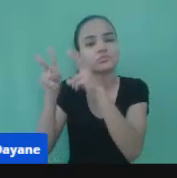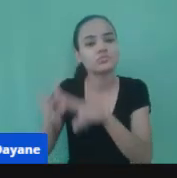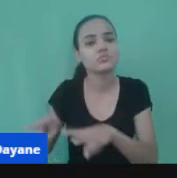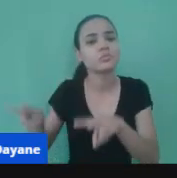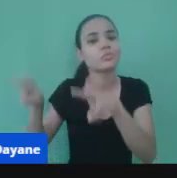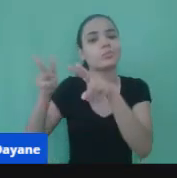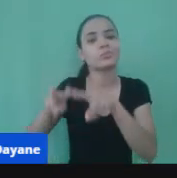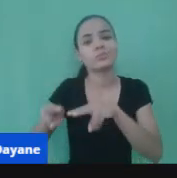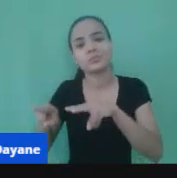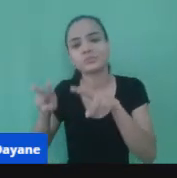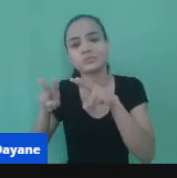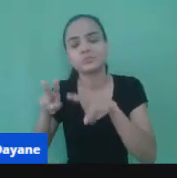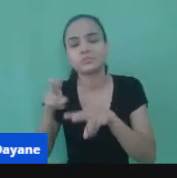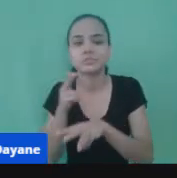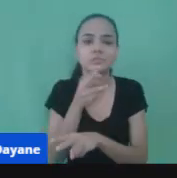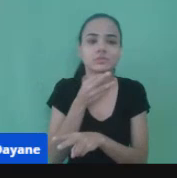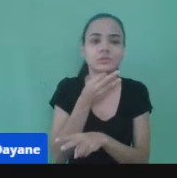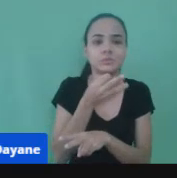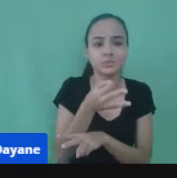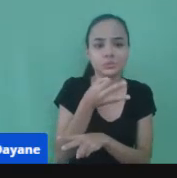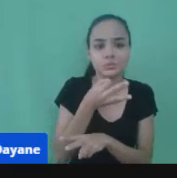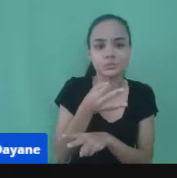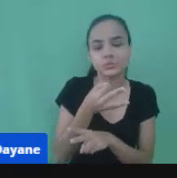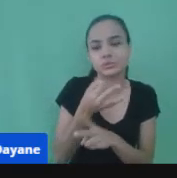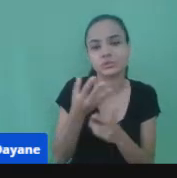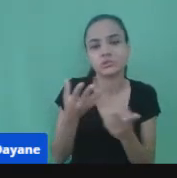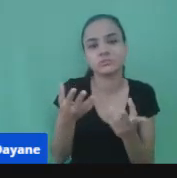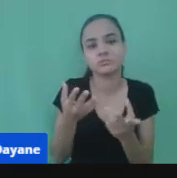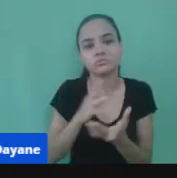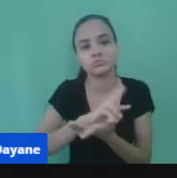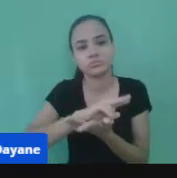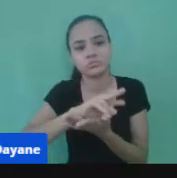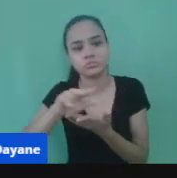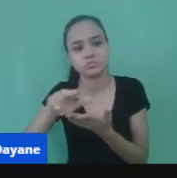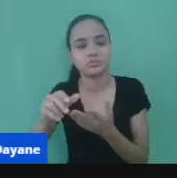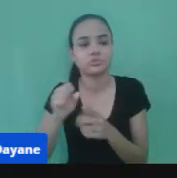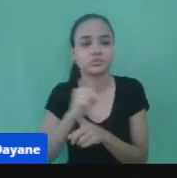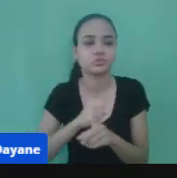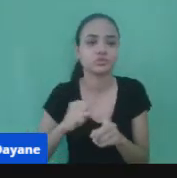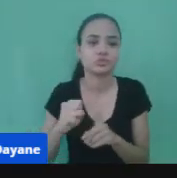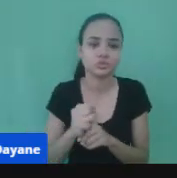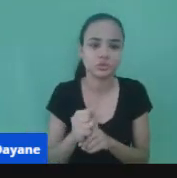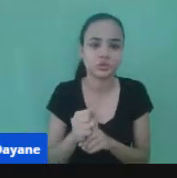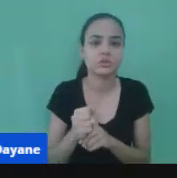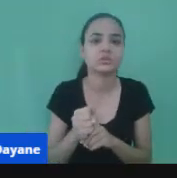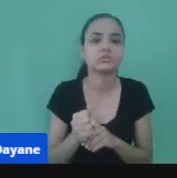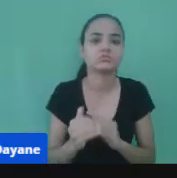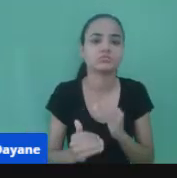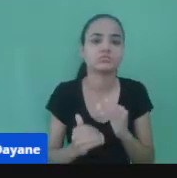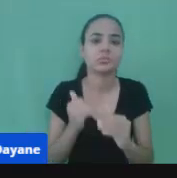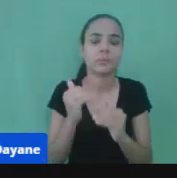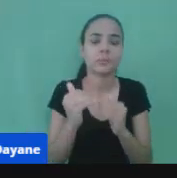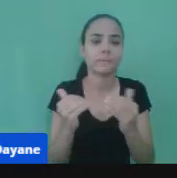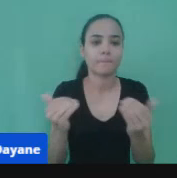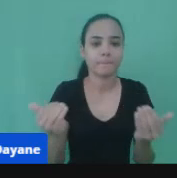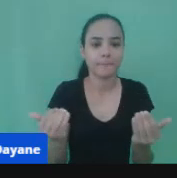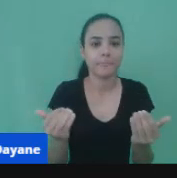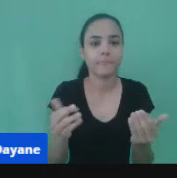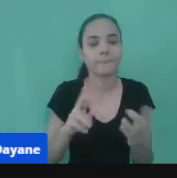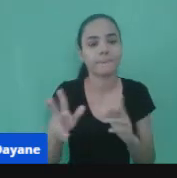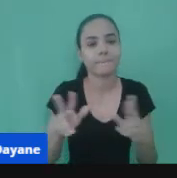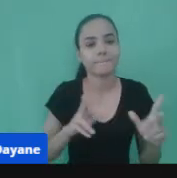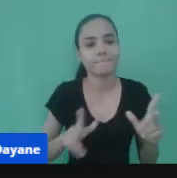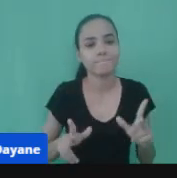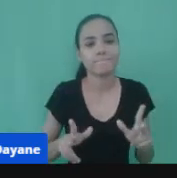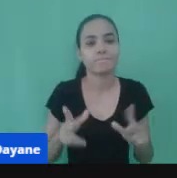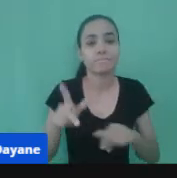que observar o seguinte, então, que a partir do momento em que os países, né, passaram a olhar